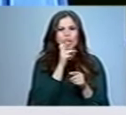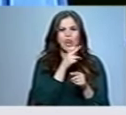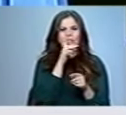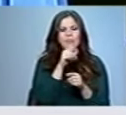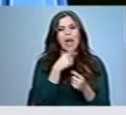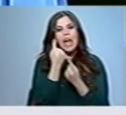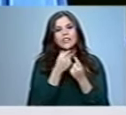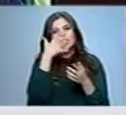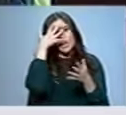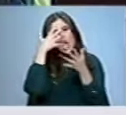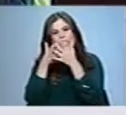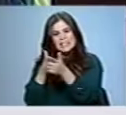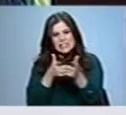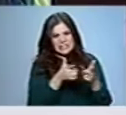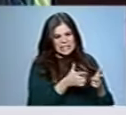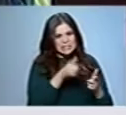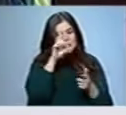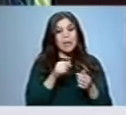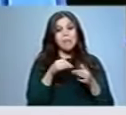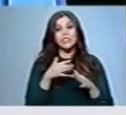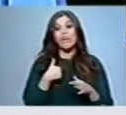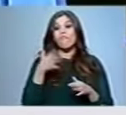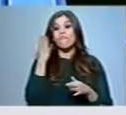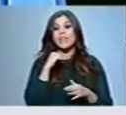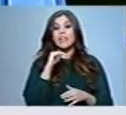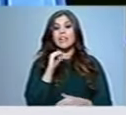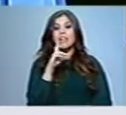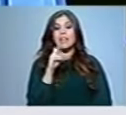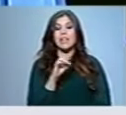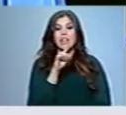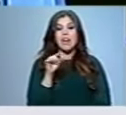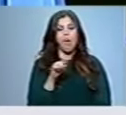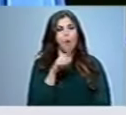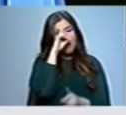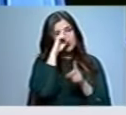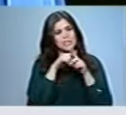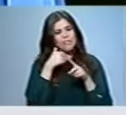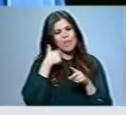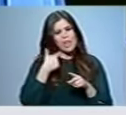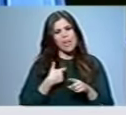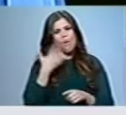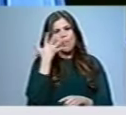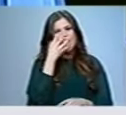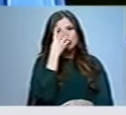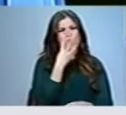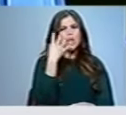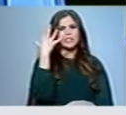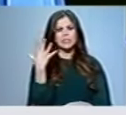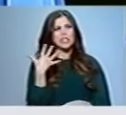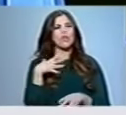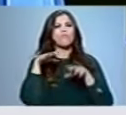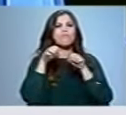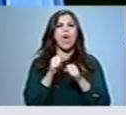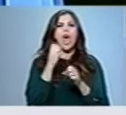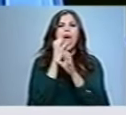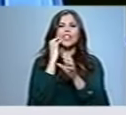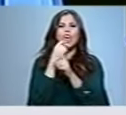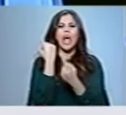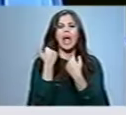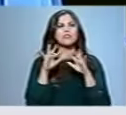em quando há um atentado, etc. Eu vim do Irão e a minha ideia era, tipo, em 4 ou 5 dias apanhar uma data de autocarros e ir para a Índia. E a verdade